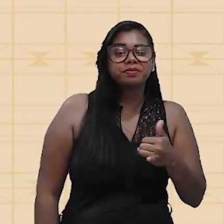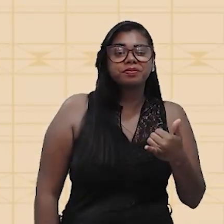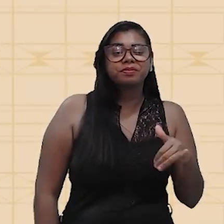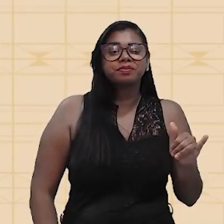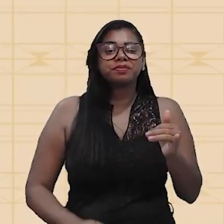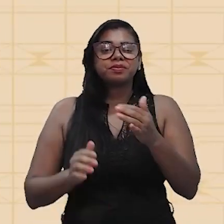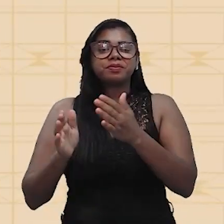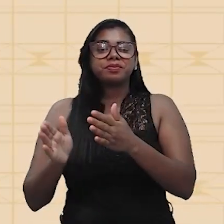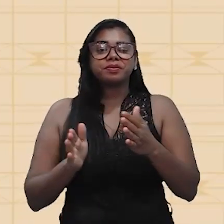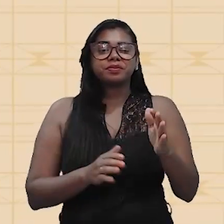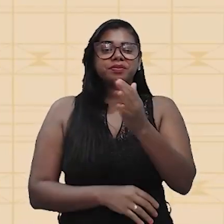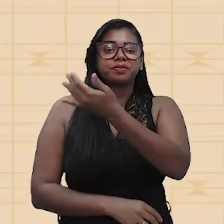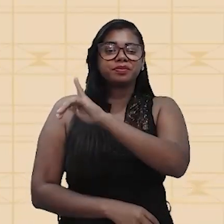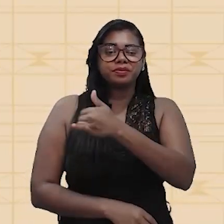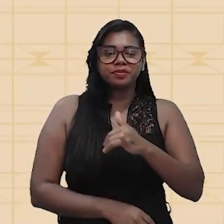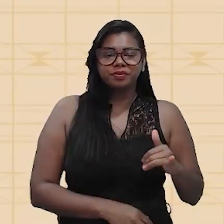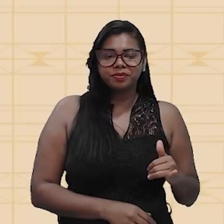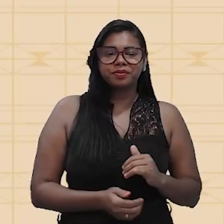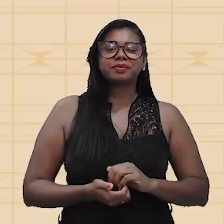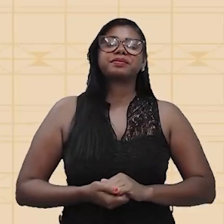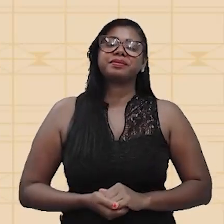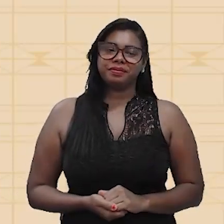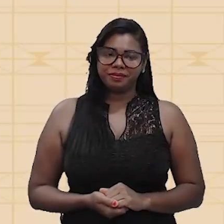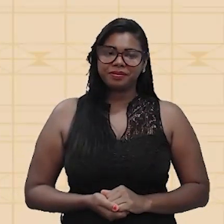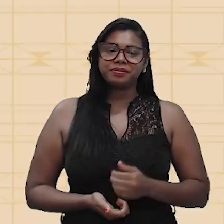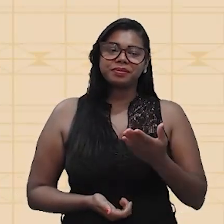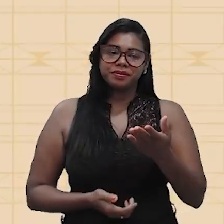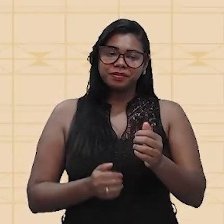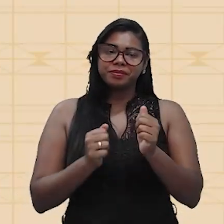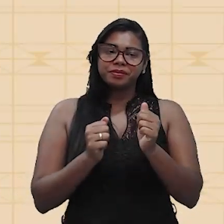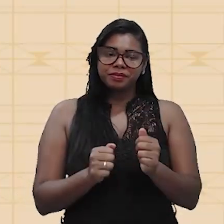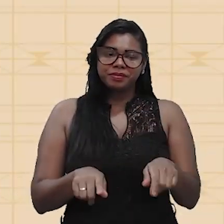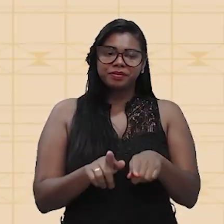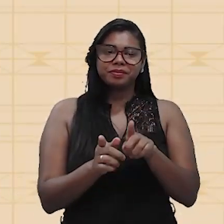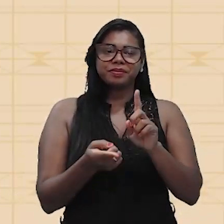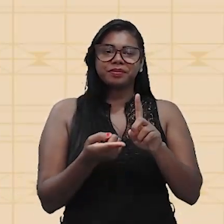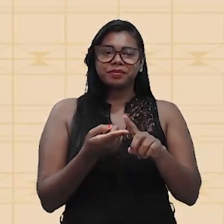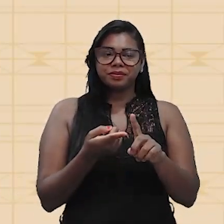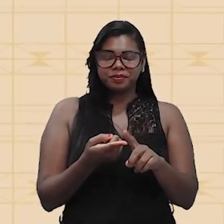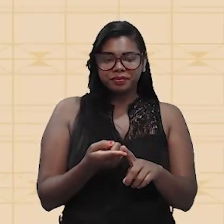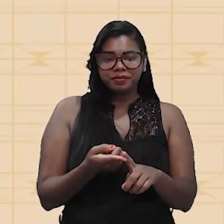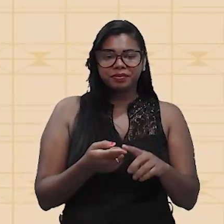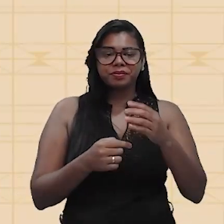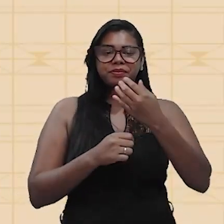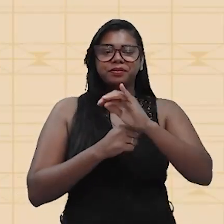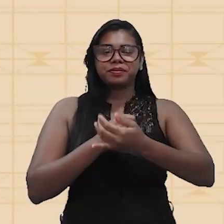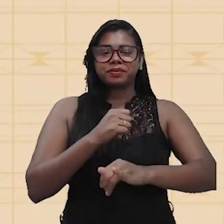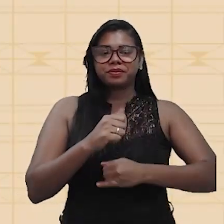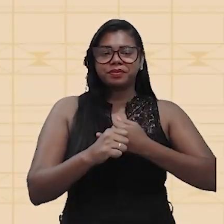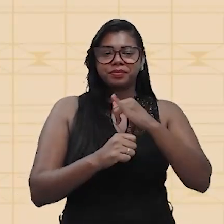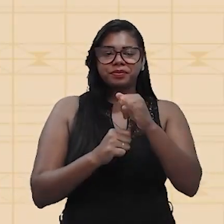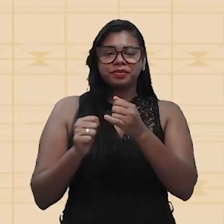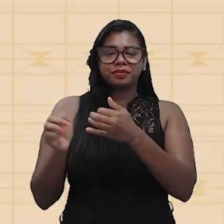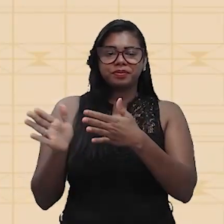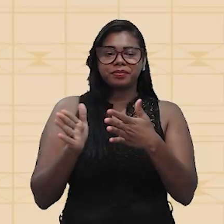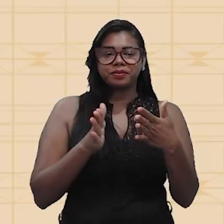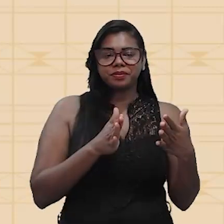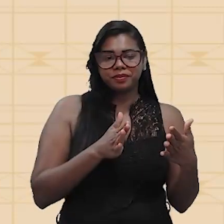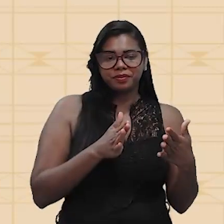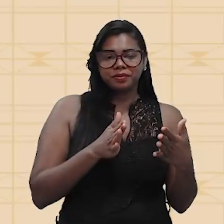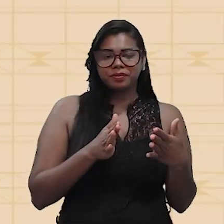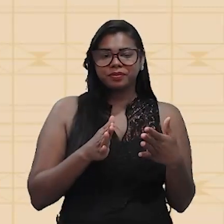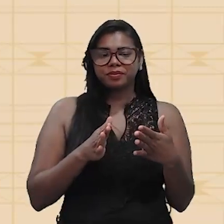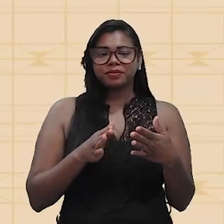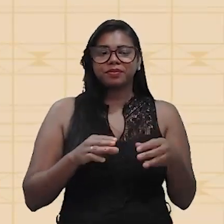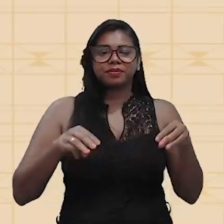energia elétrica. Você pode fazer isso por meio de quê? Da ionização, você pode fazer isso por processos magnéticos e